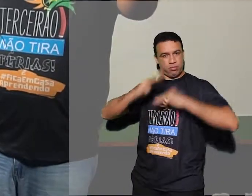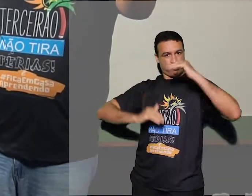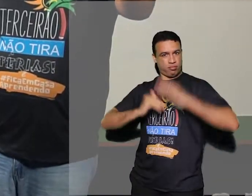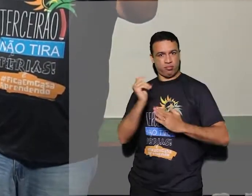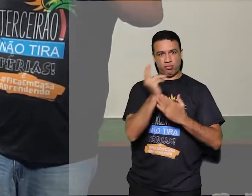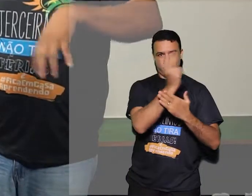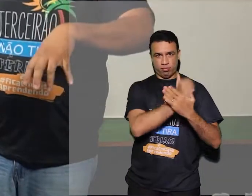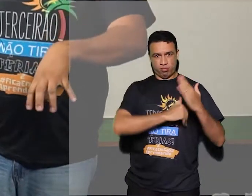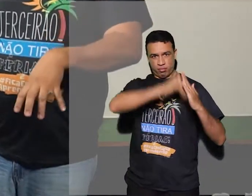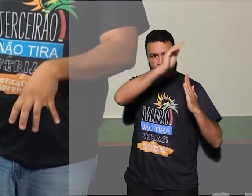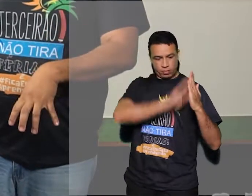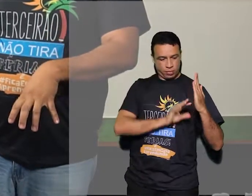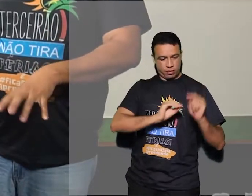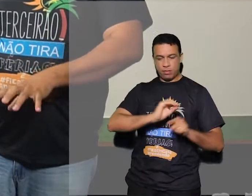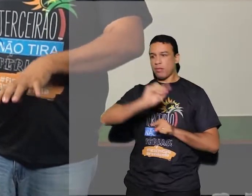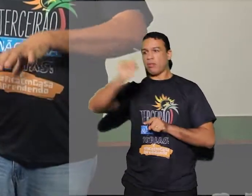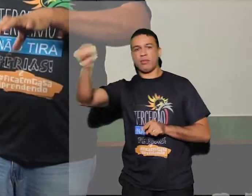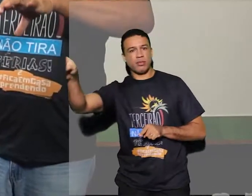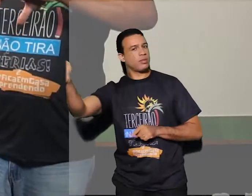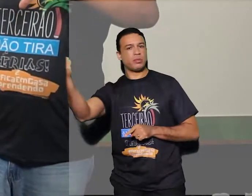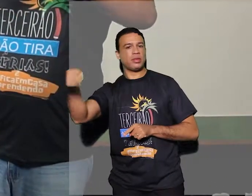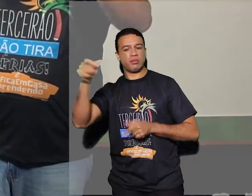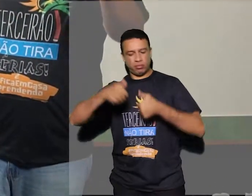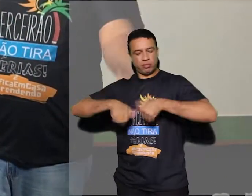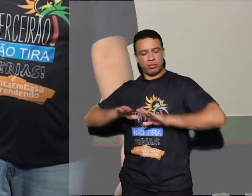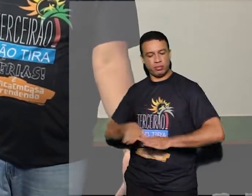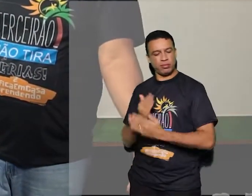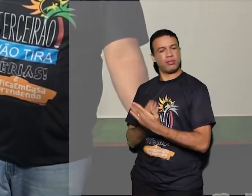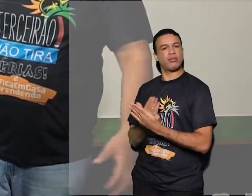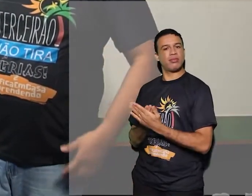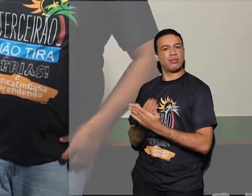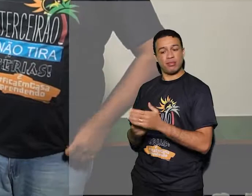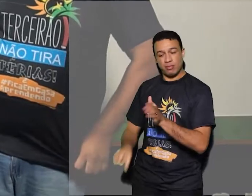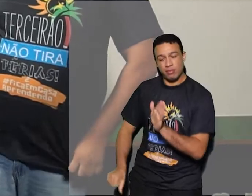estudar e voltam para cá fazendo. E aí você tem os primeiros artistas